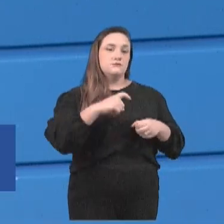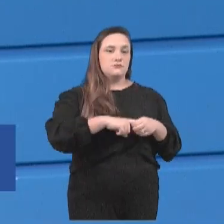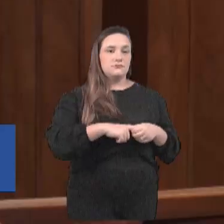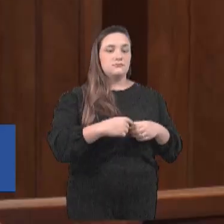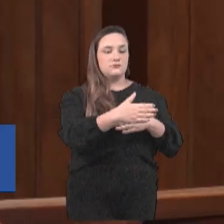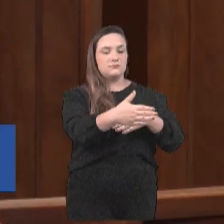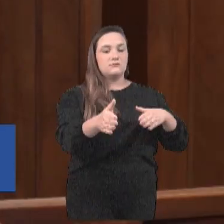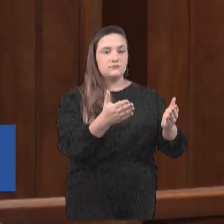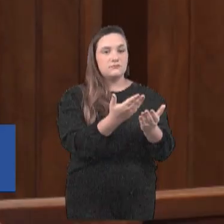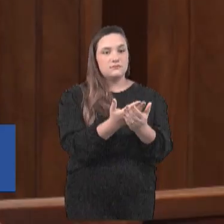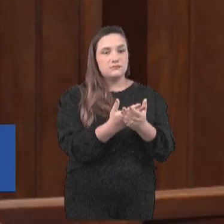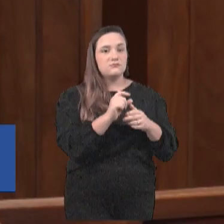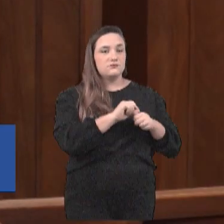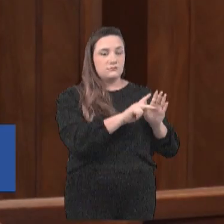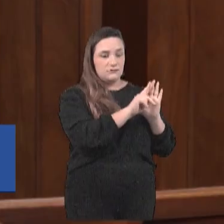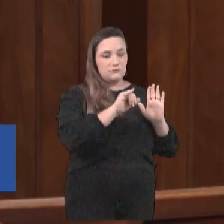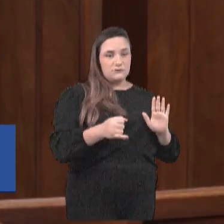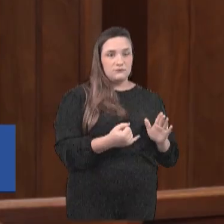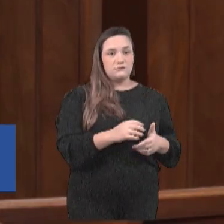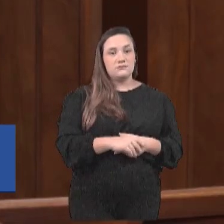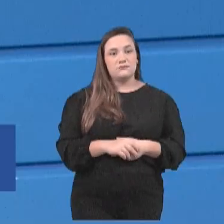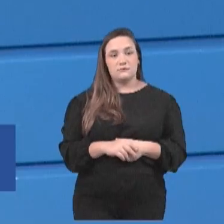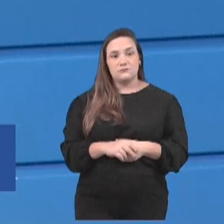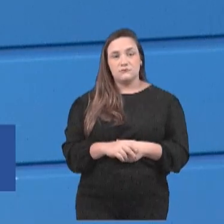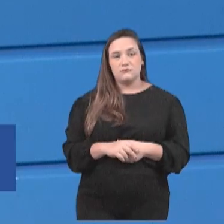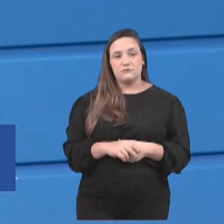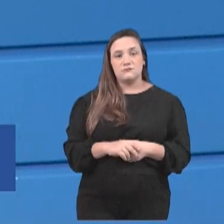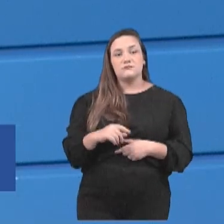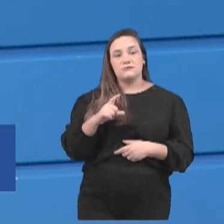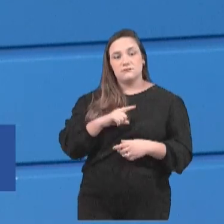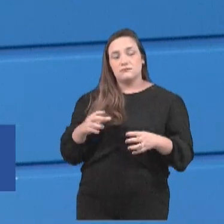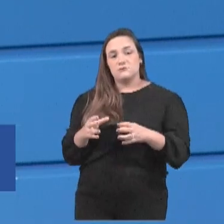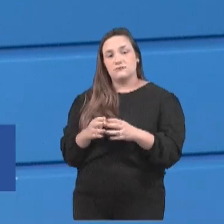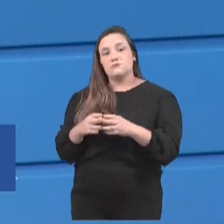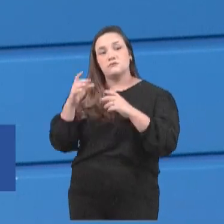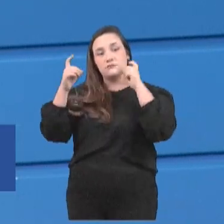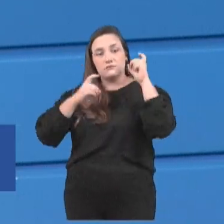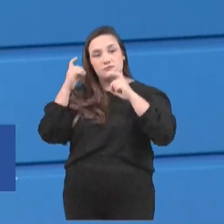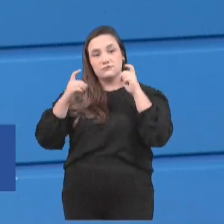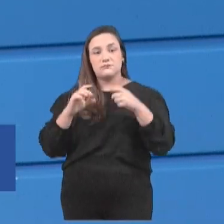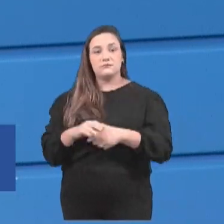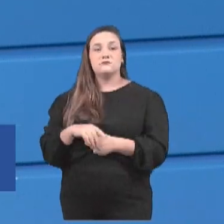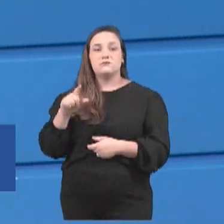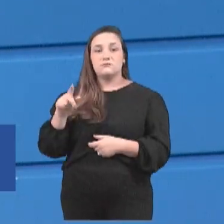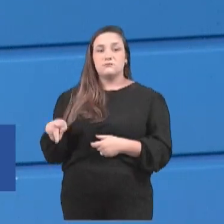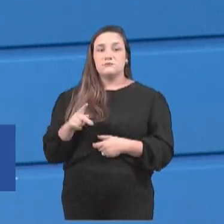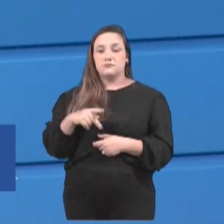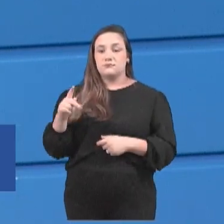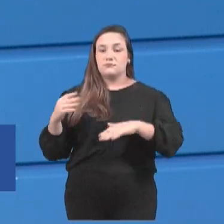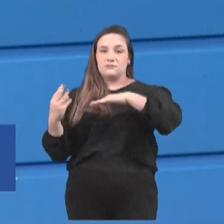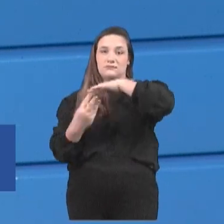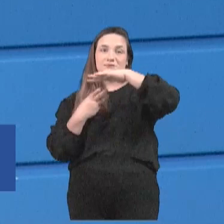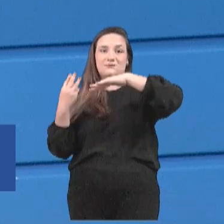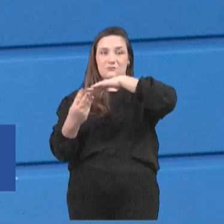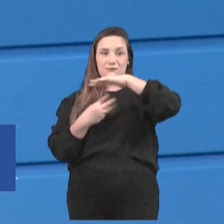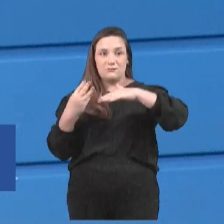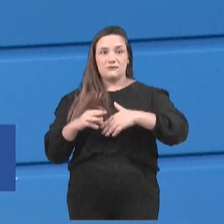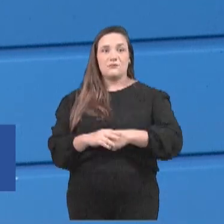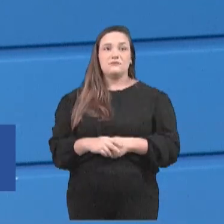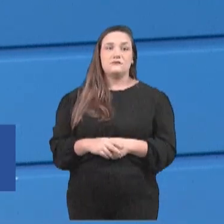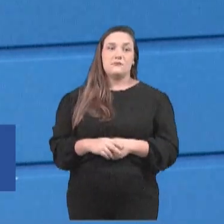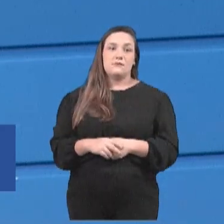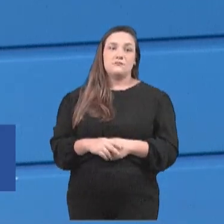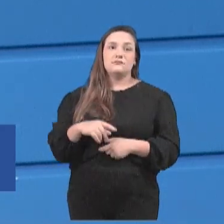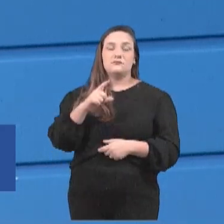está desenvolvendo projetos, mas nós temos uma outra categoria que nos preocupa muito, que é a categoria dos professores terceirizados. Nós temos